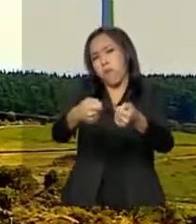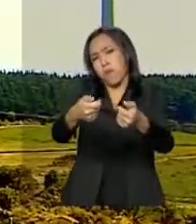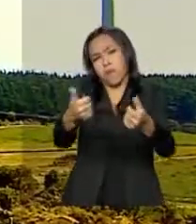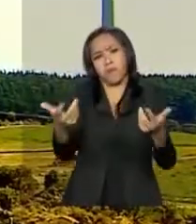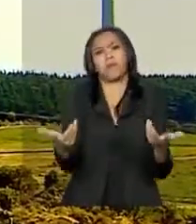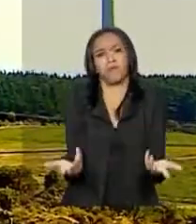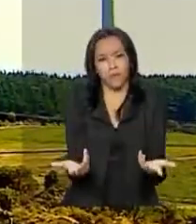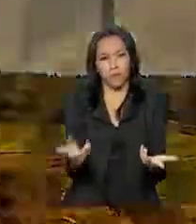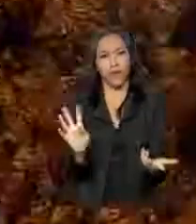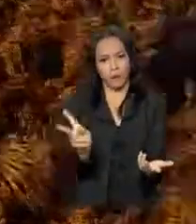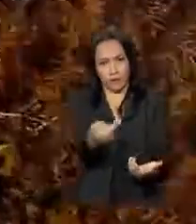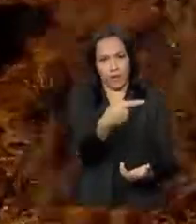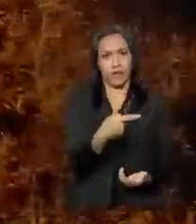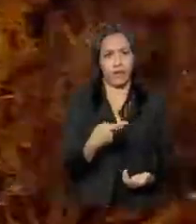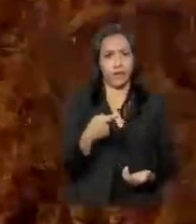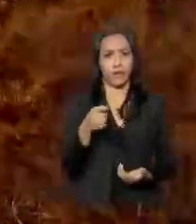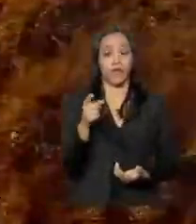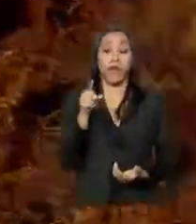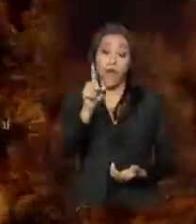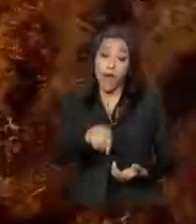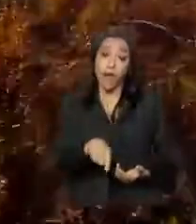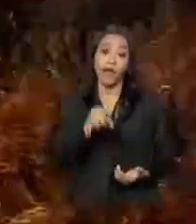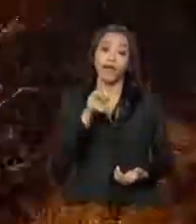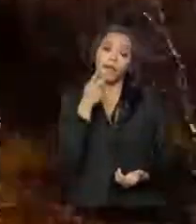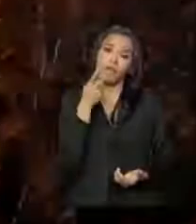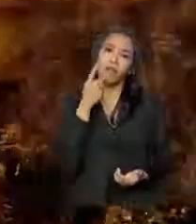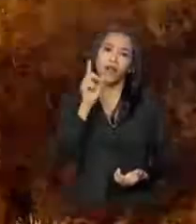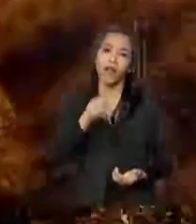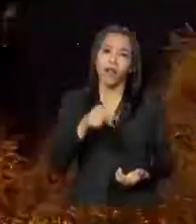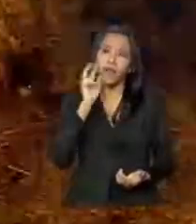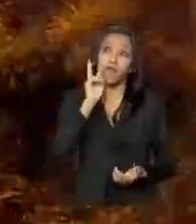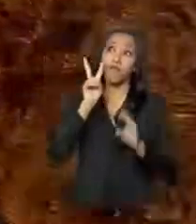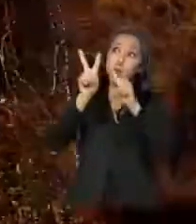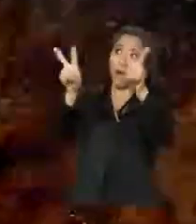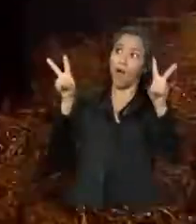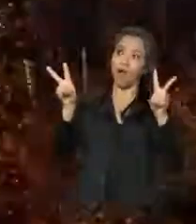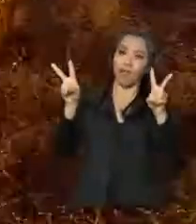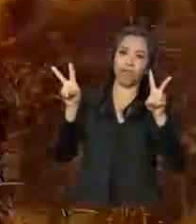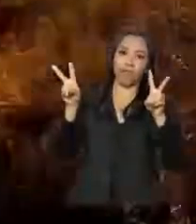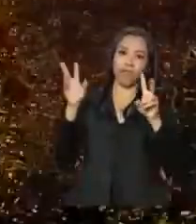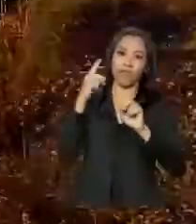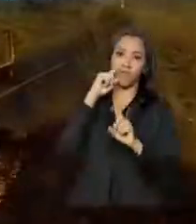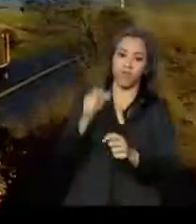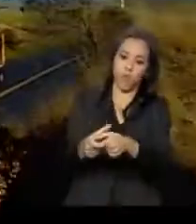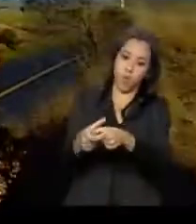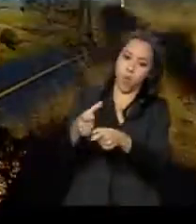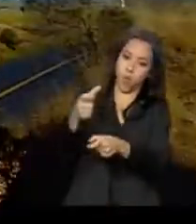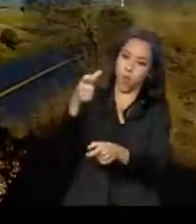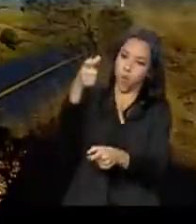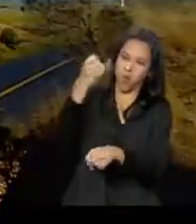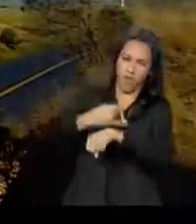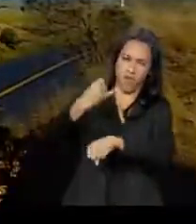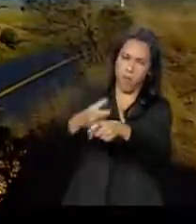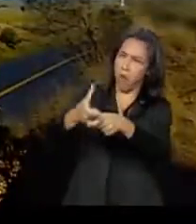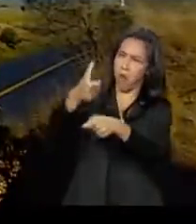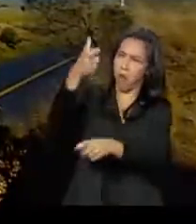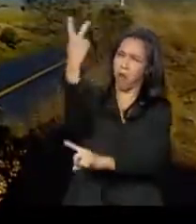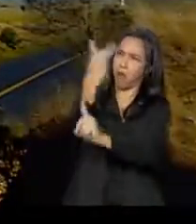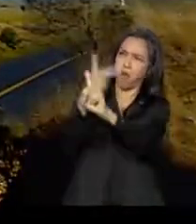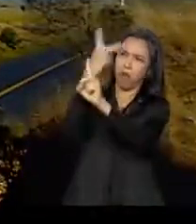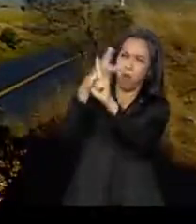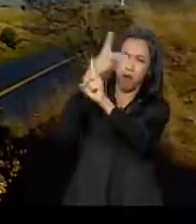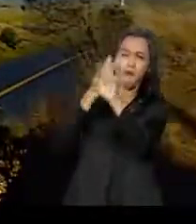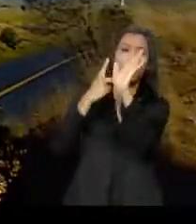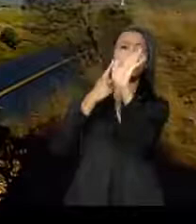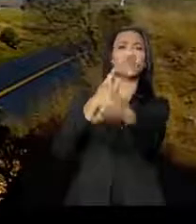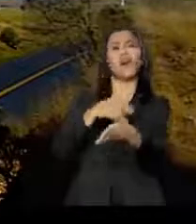ambientais. O que geralmente se fala é impacto visual, mas aqui na região de Palmas, como a gente pode ver, a gente já